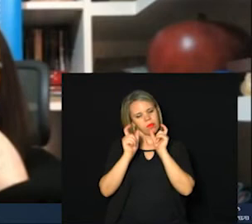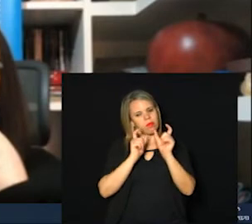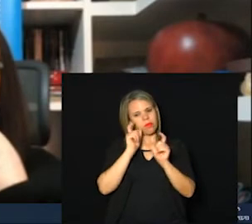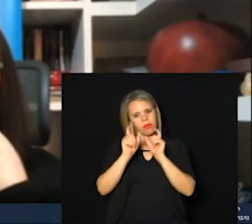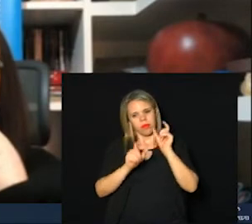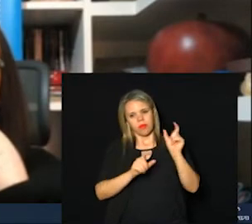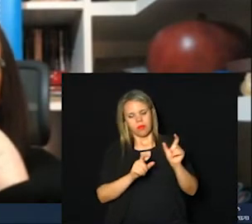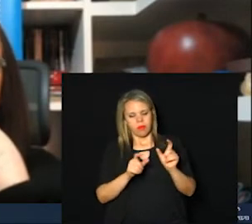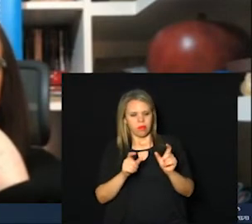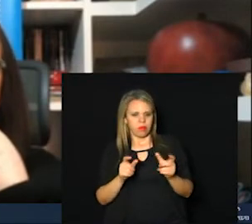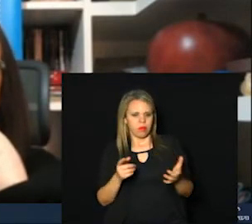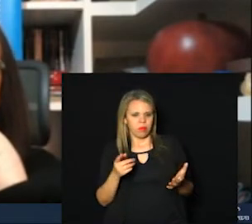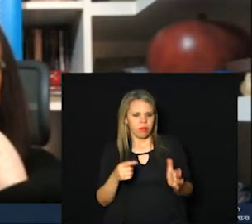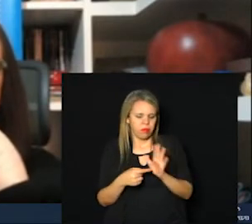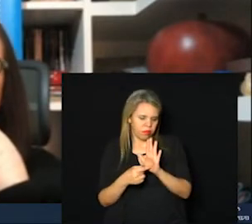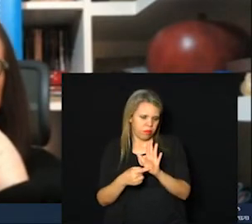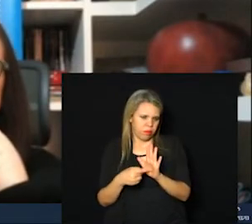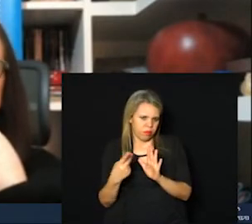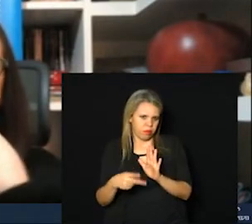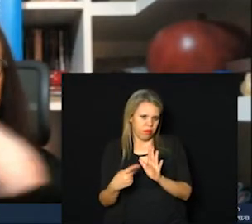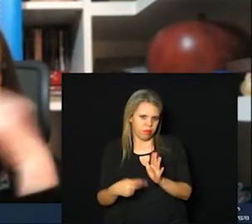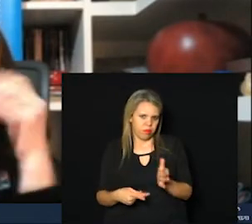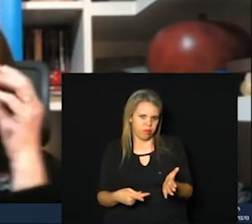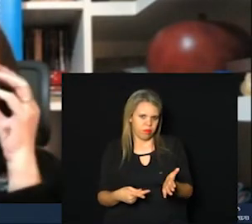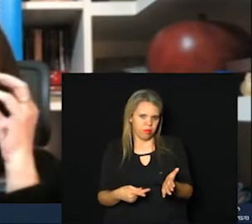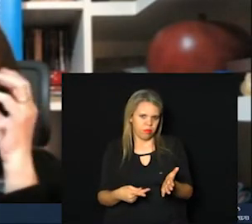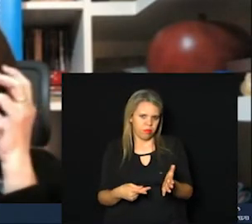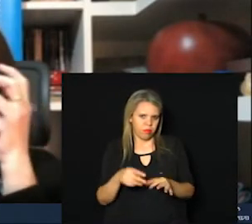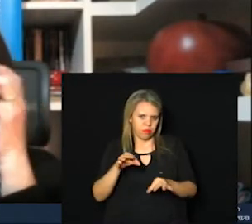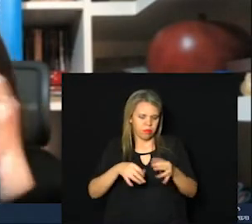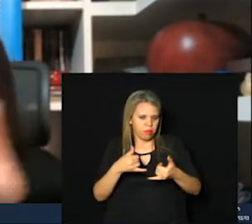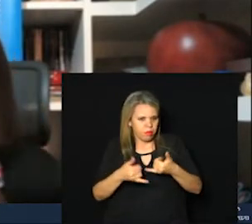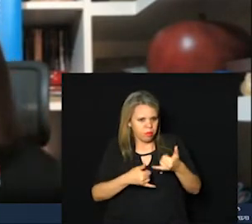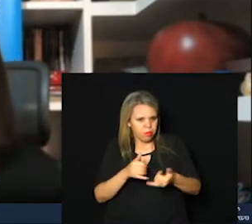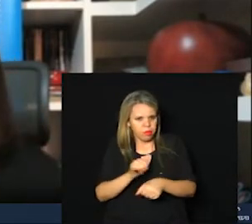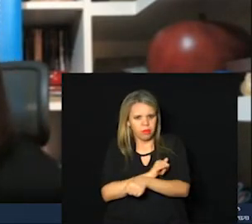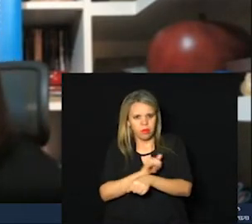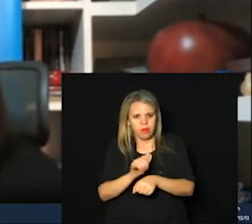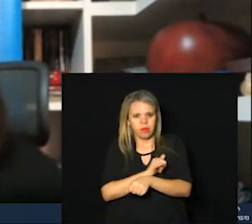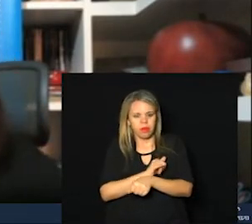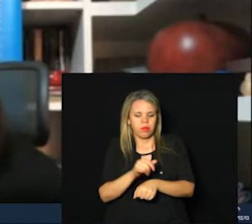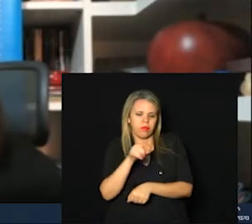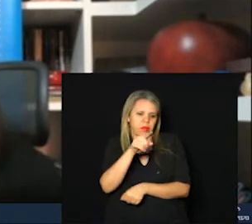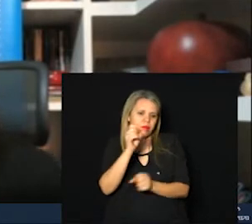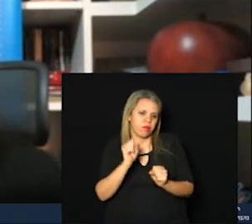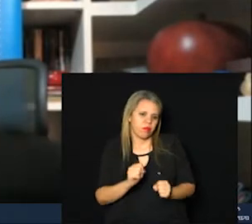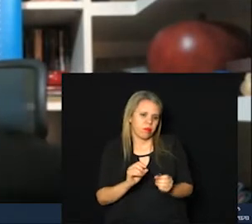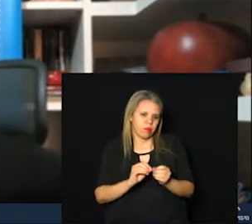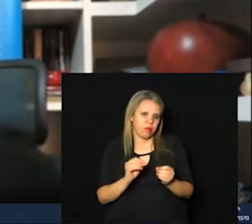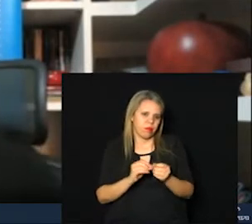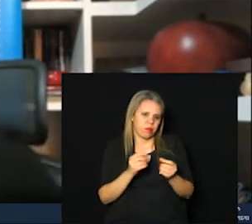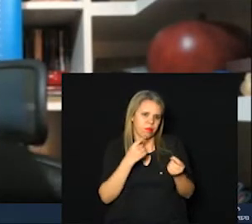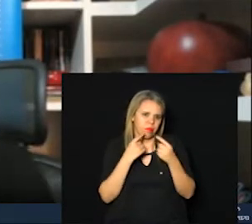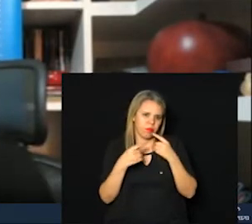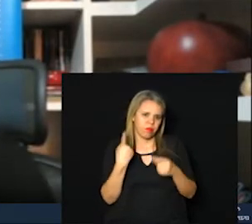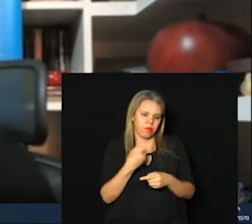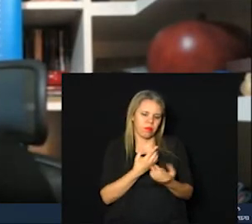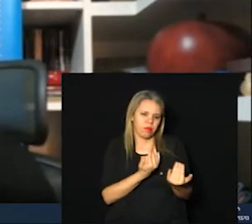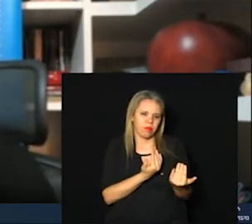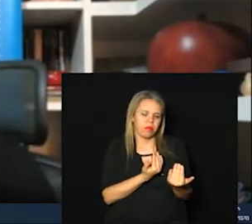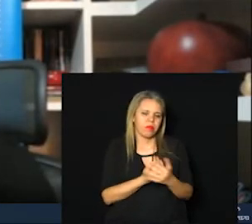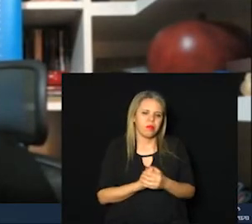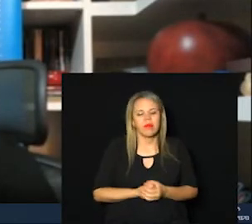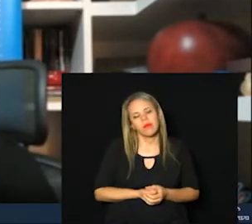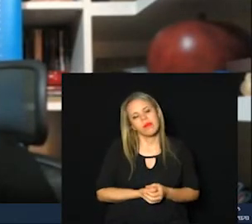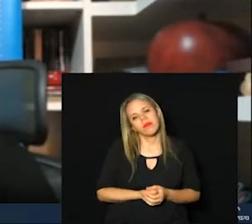você mencionou na sua apresentação, os jogos e as estratégias para poder fazer esse diálogo com nossos jovens de